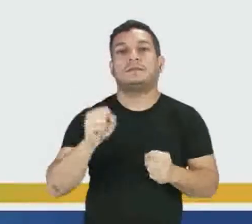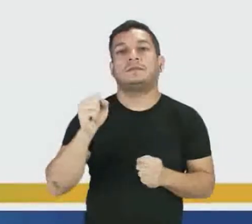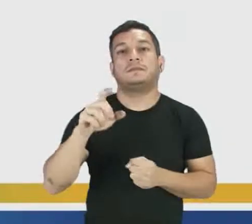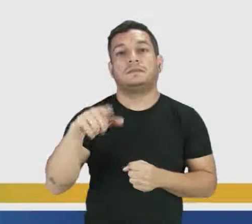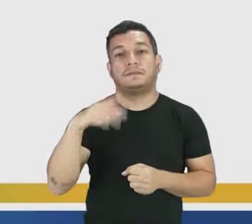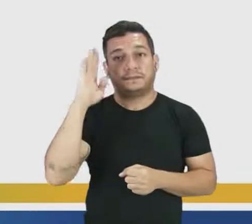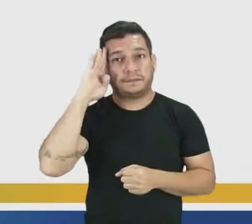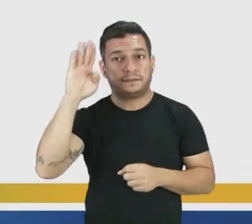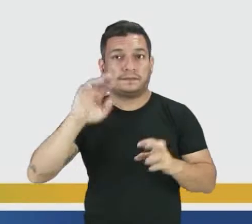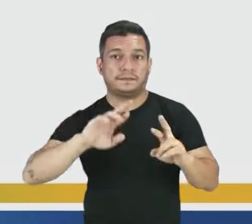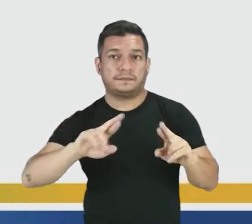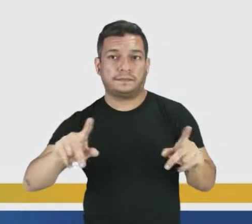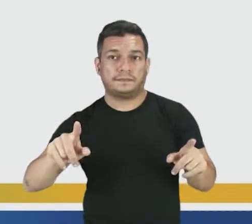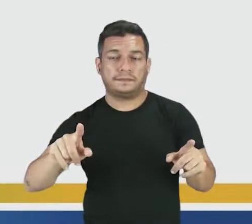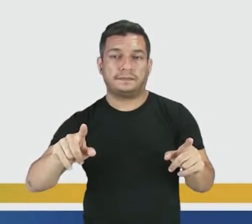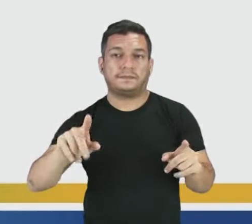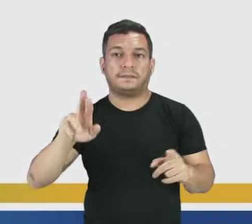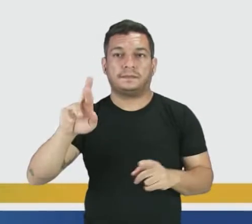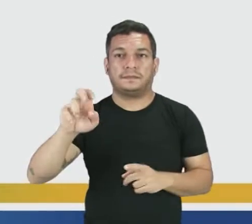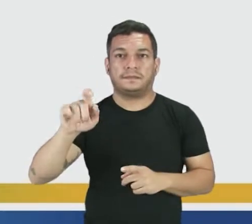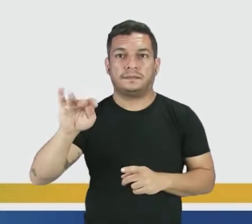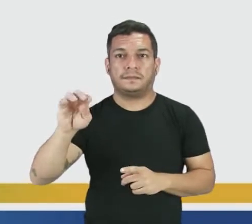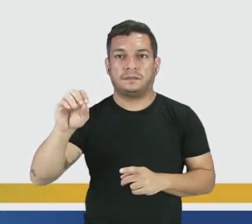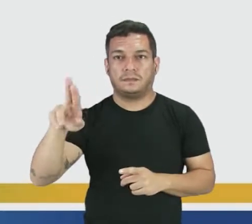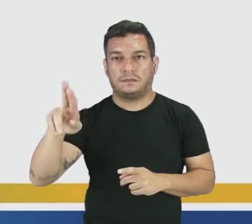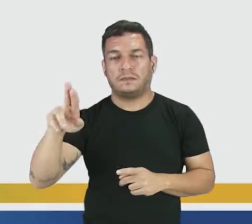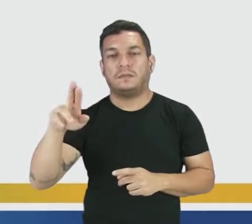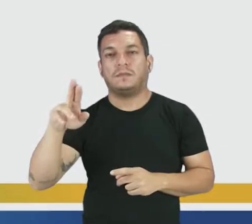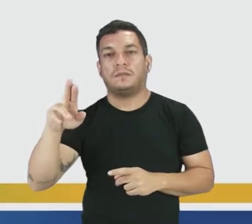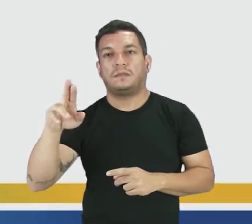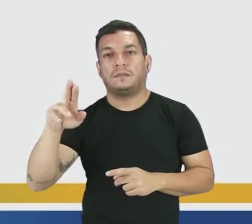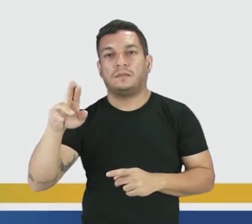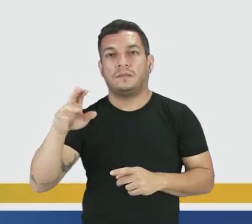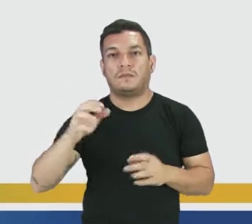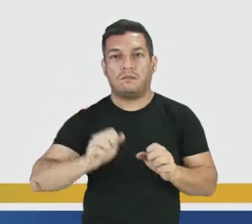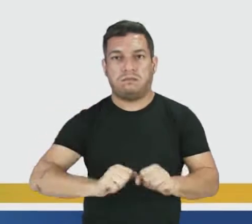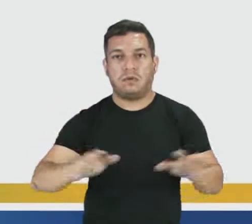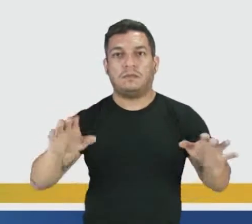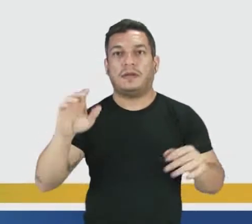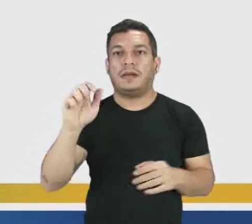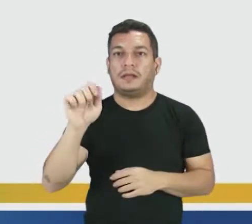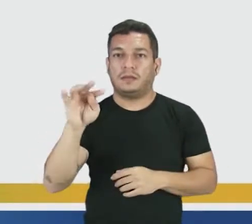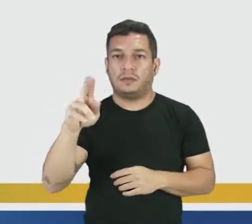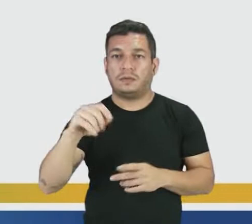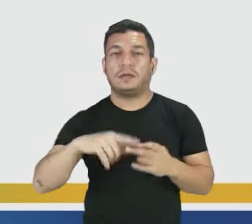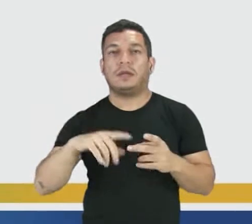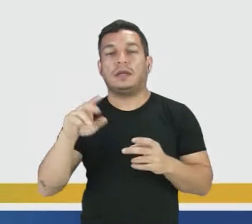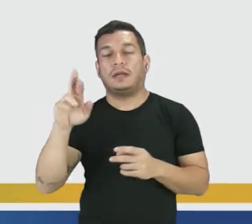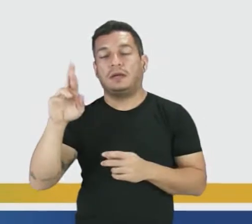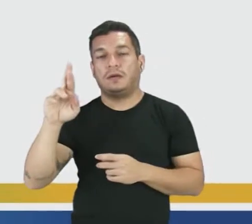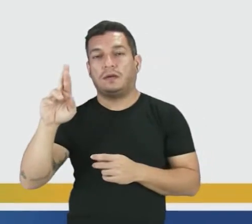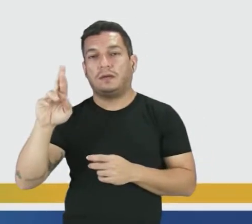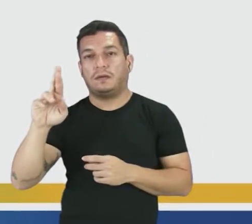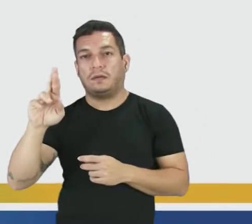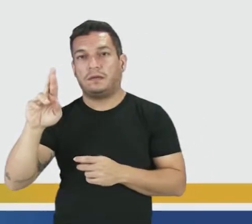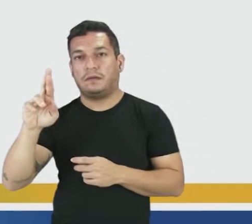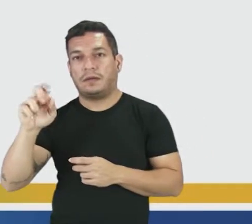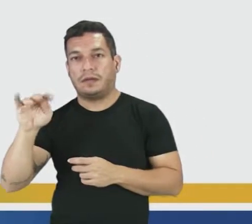Então, a principal diferença entre o reator de uma bomba atômica e o reator de uma usina nuclear é que nessa